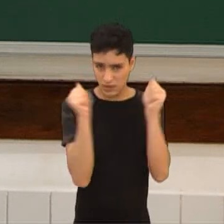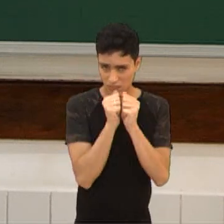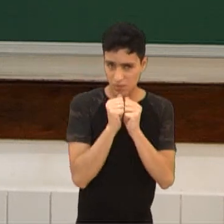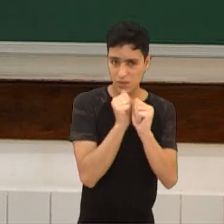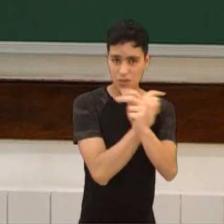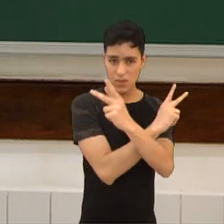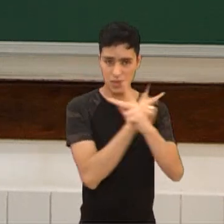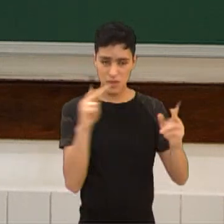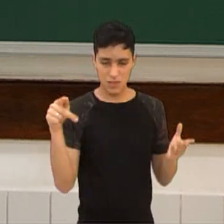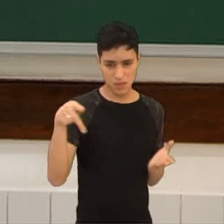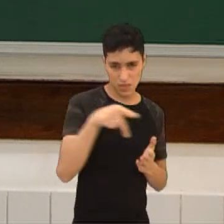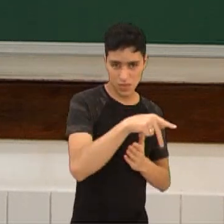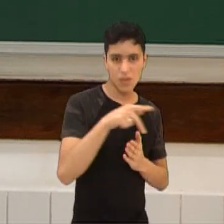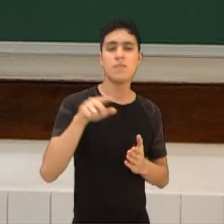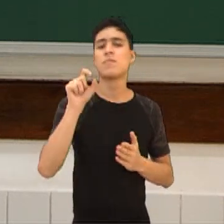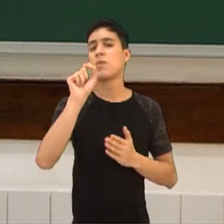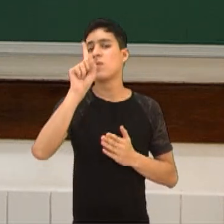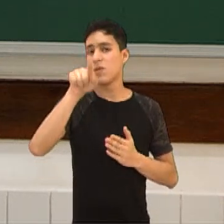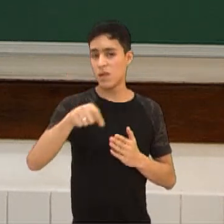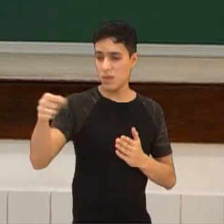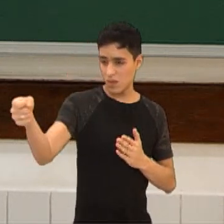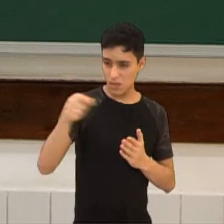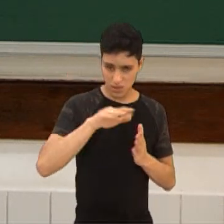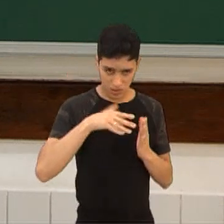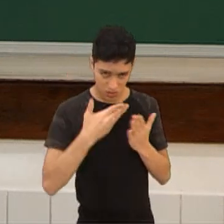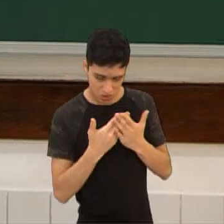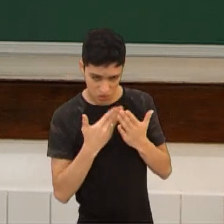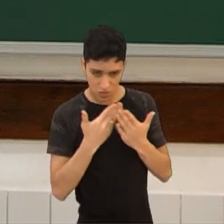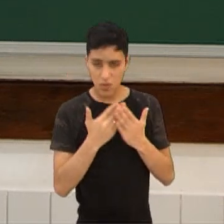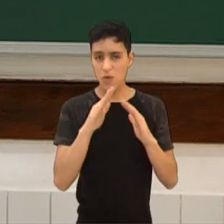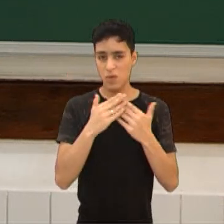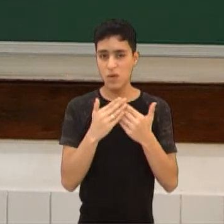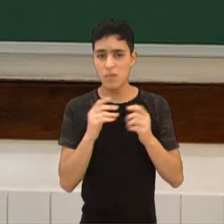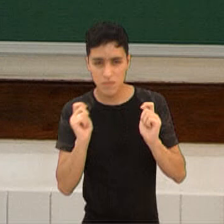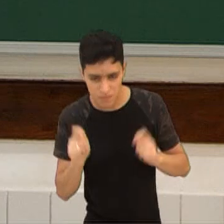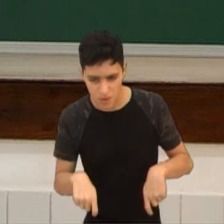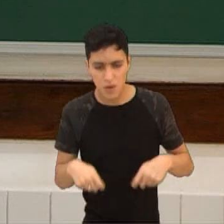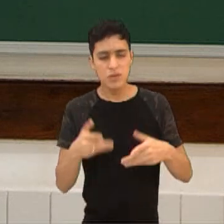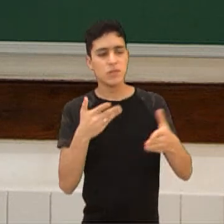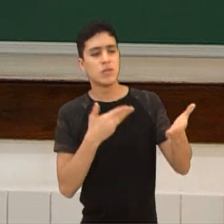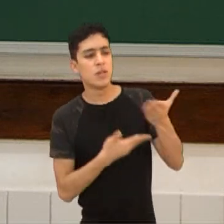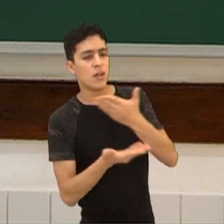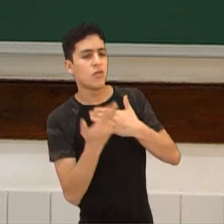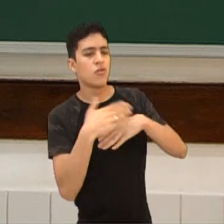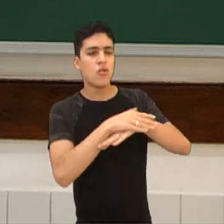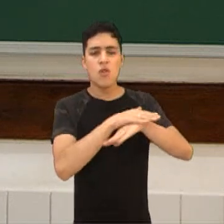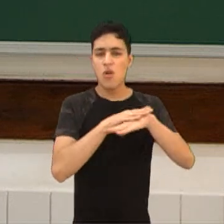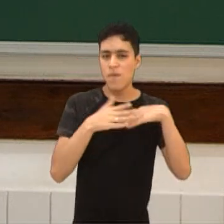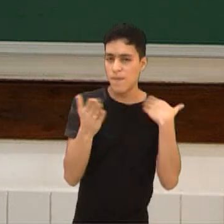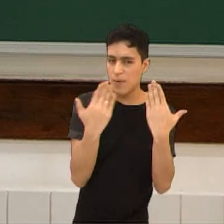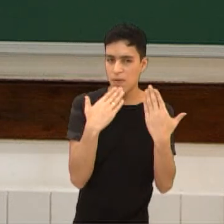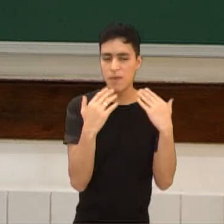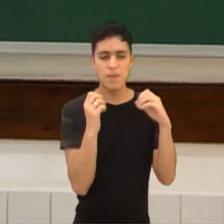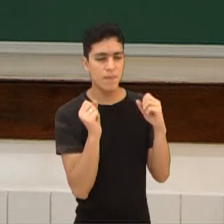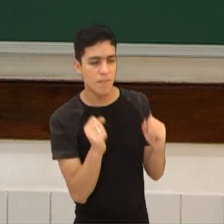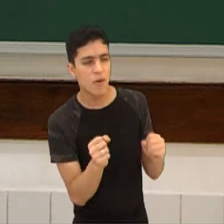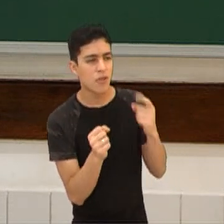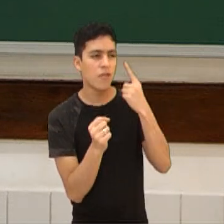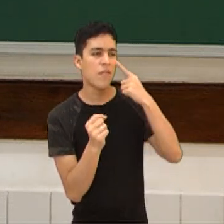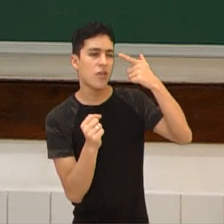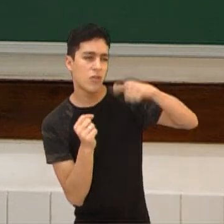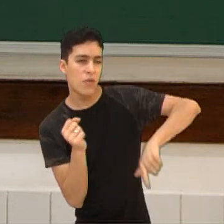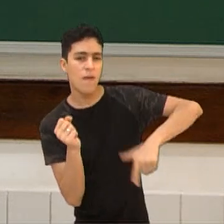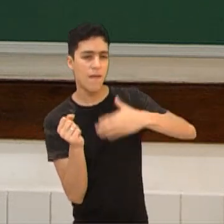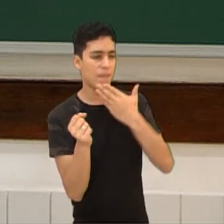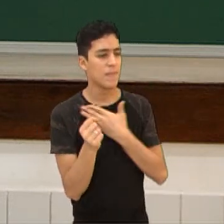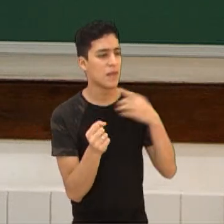professores da sua escola ou da sua turma. Você entra lá, você consegue interagir, você tem a oportunidade de rever os seus